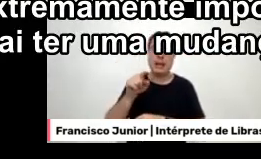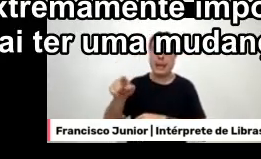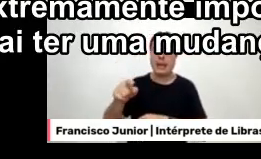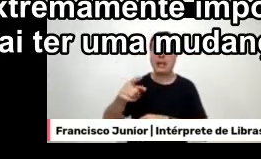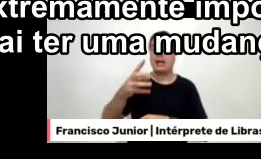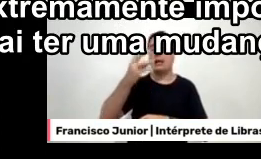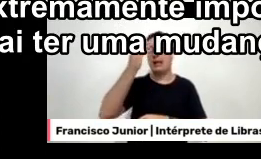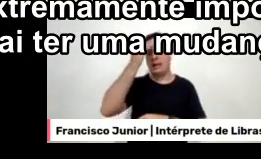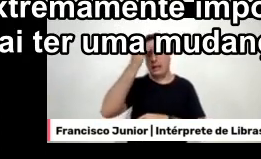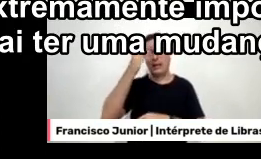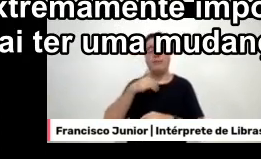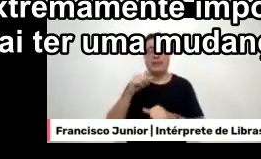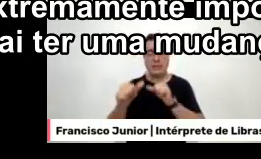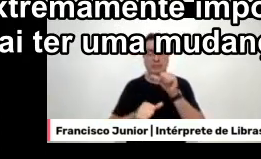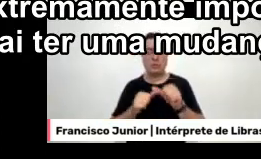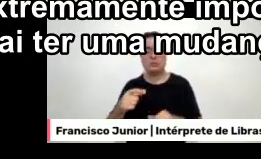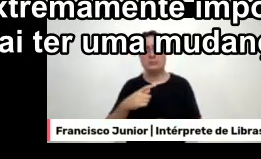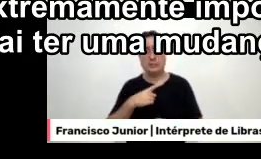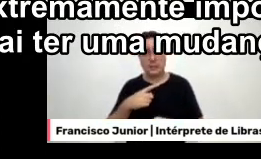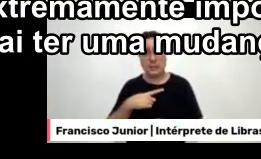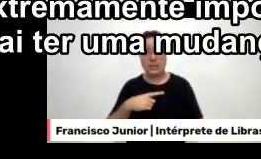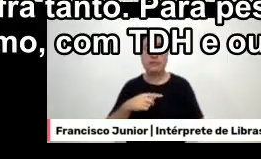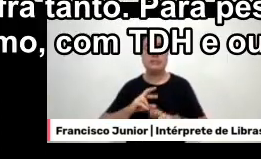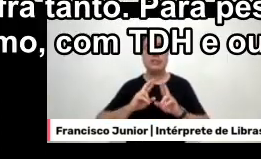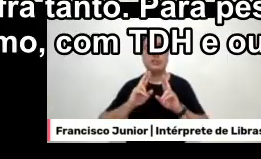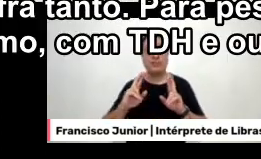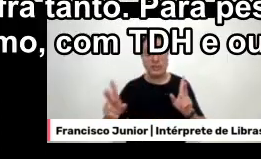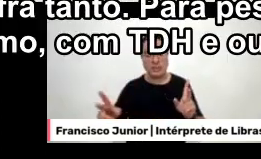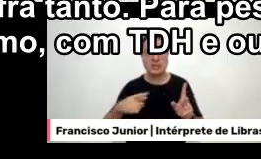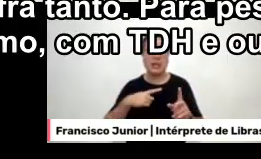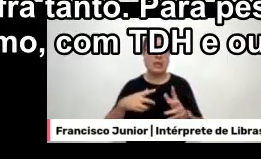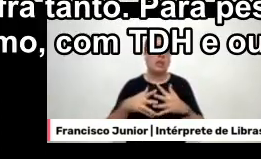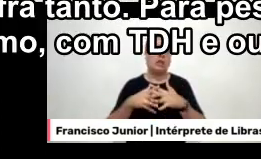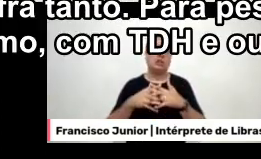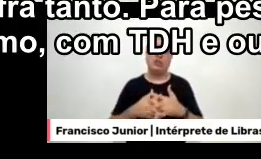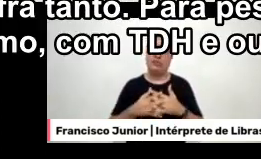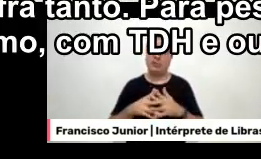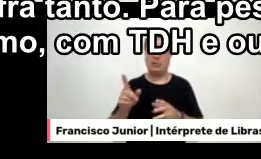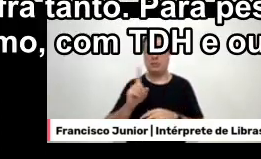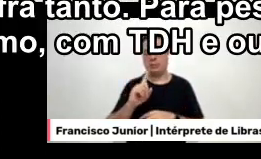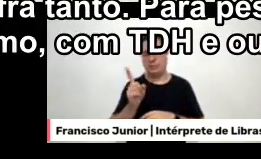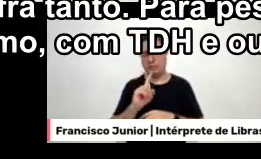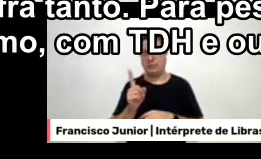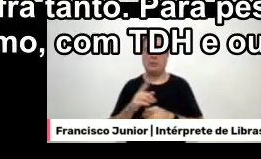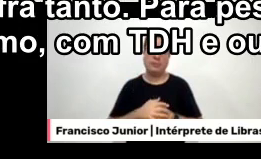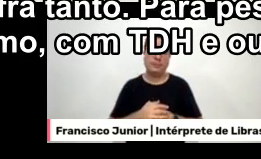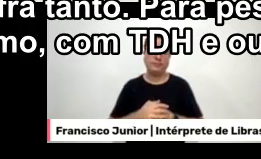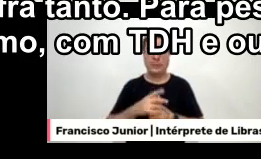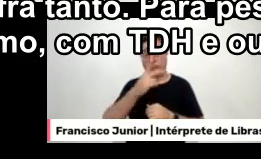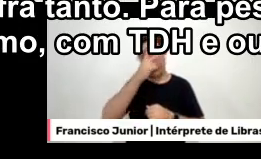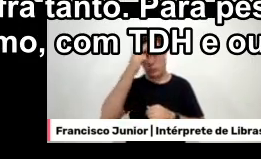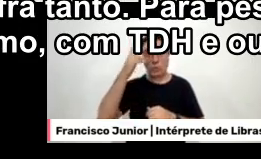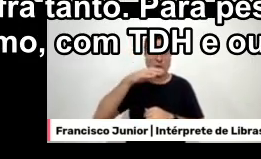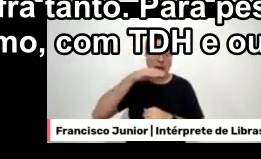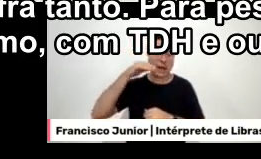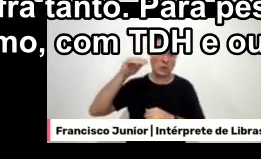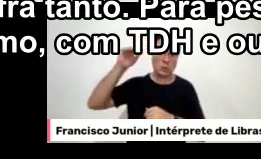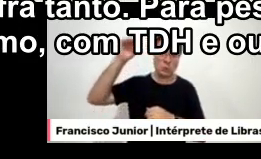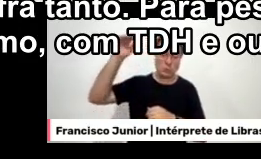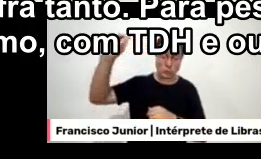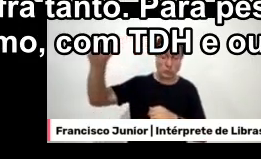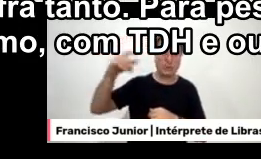associe, né, que vai ter uma mudança, que vai ser diferente e ele não sofra tanto, né? Para pessoas adultas também com autismo,